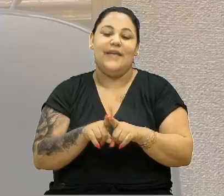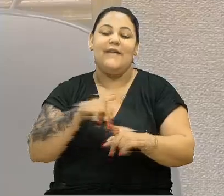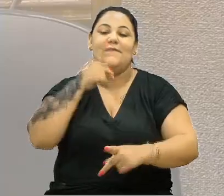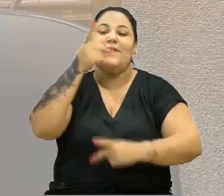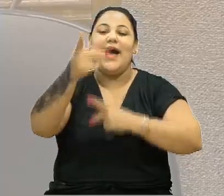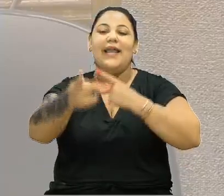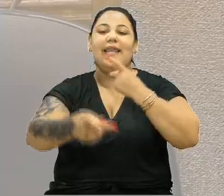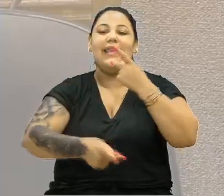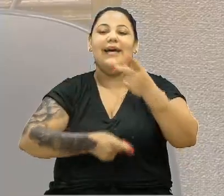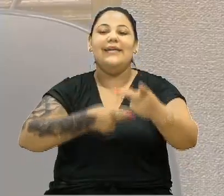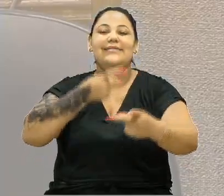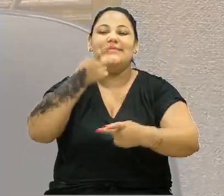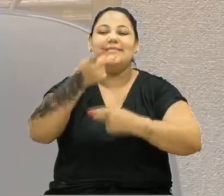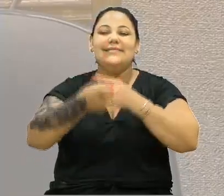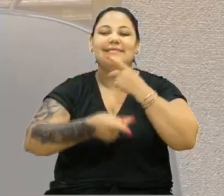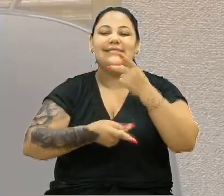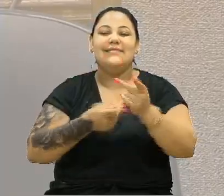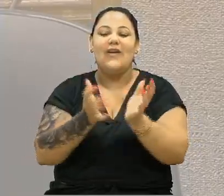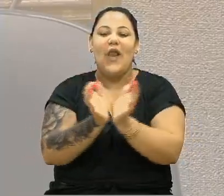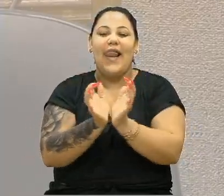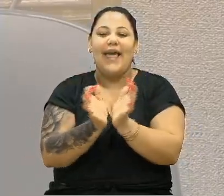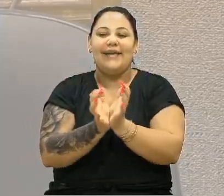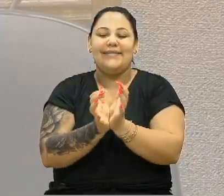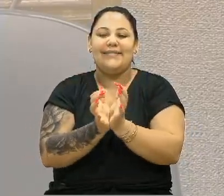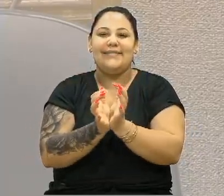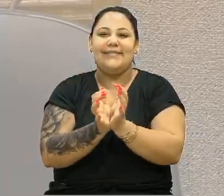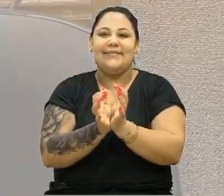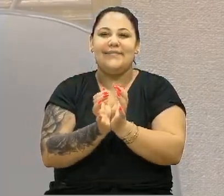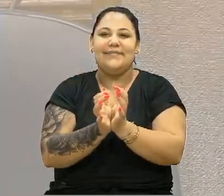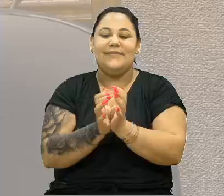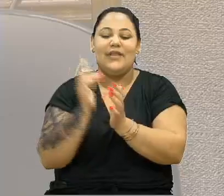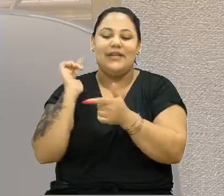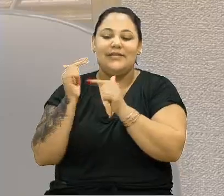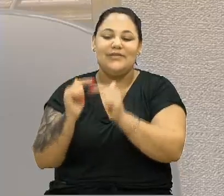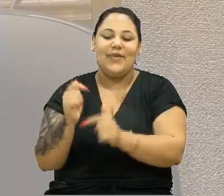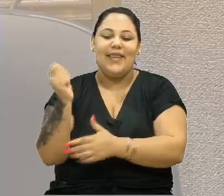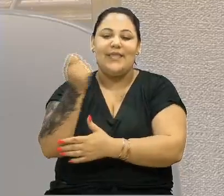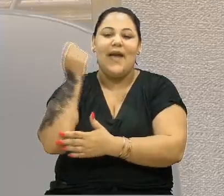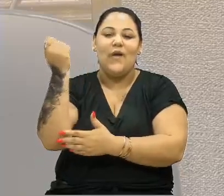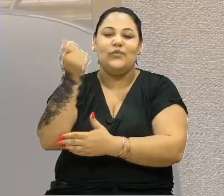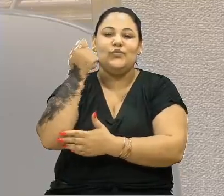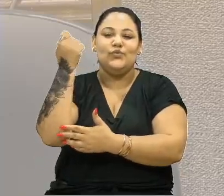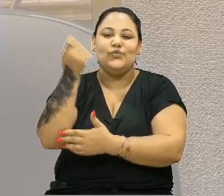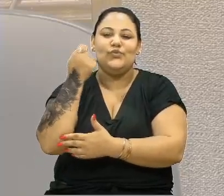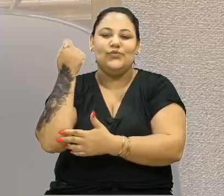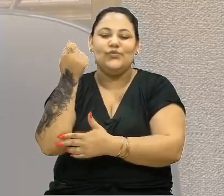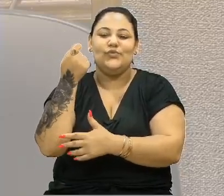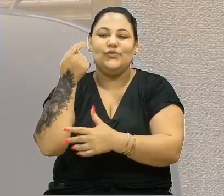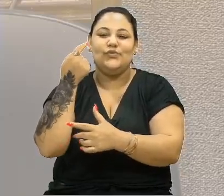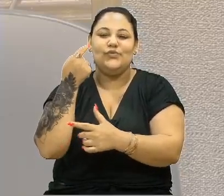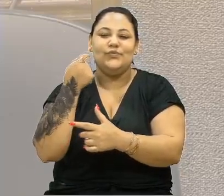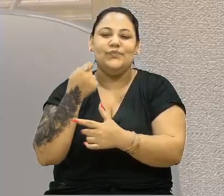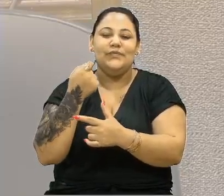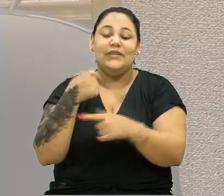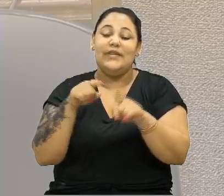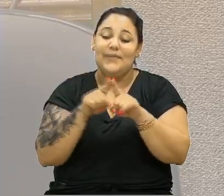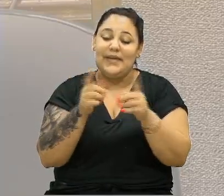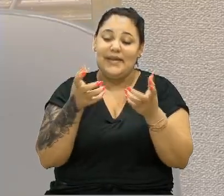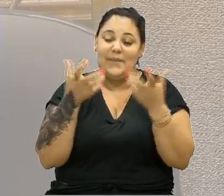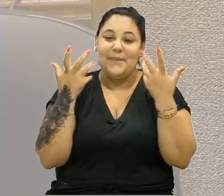né, colega declamador aí, então levando, né, o tradicionalismo também à frente. Queria lhe parabenizar,